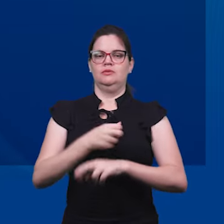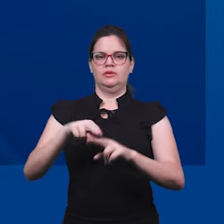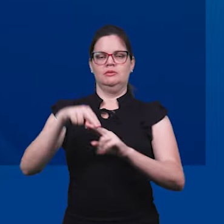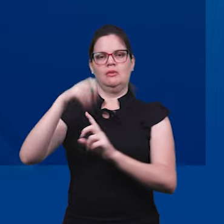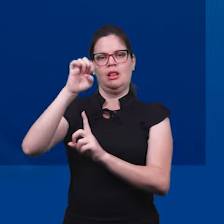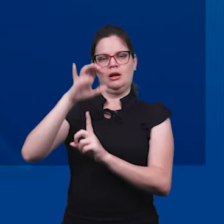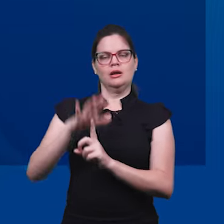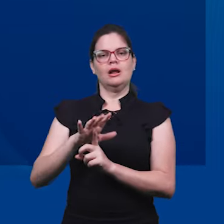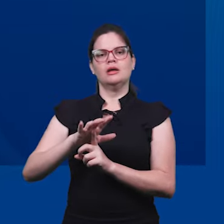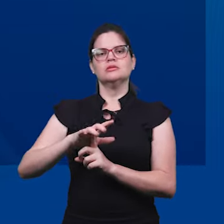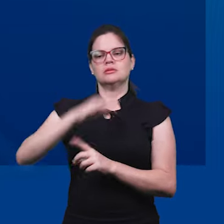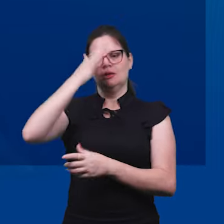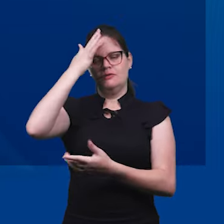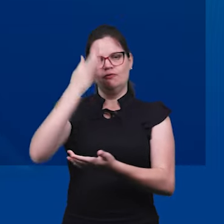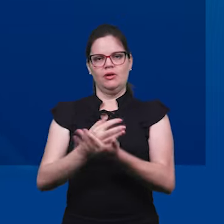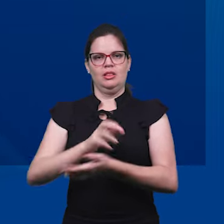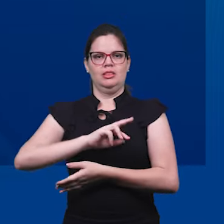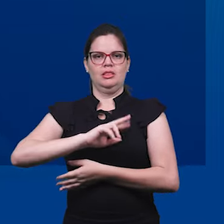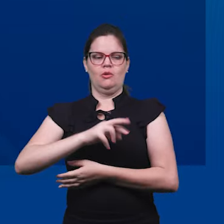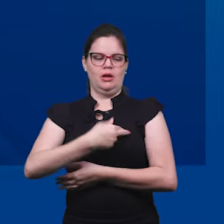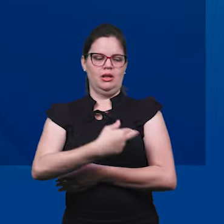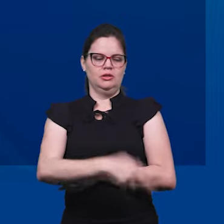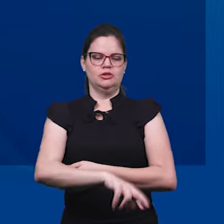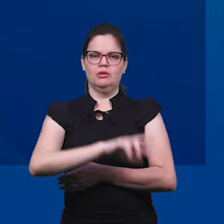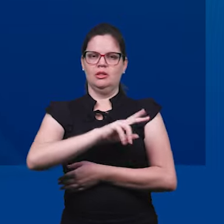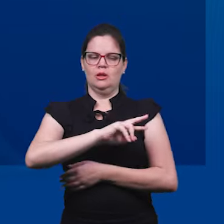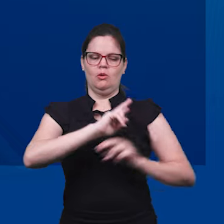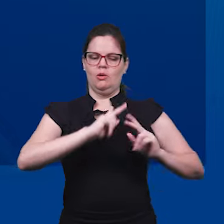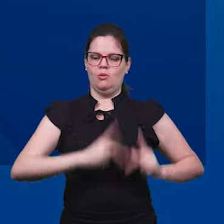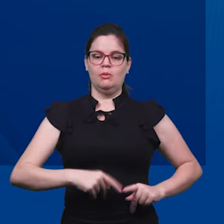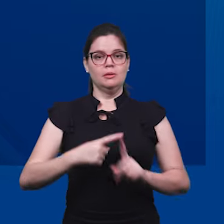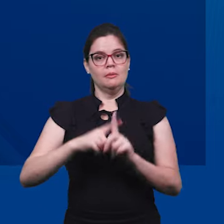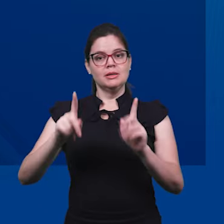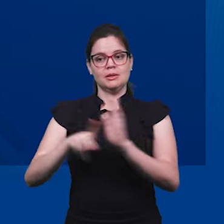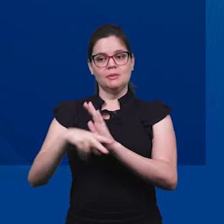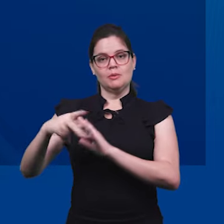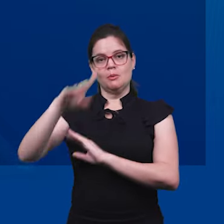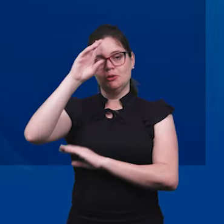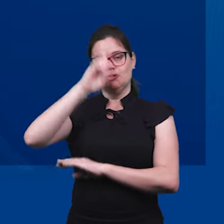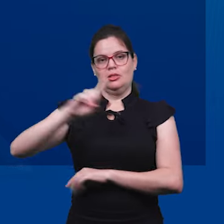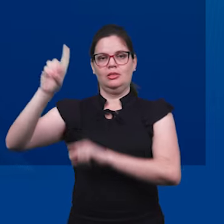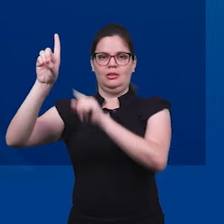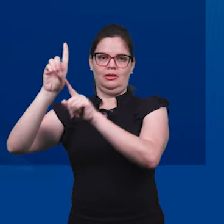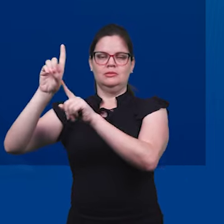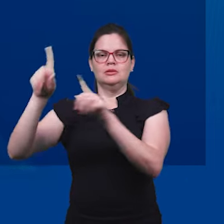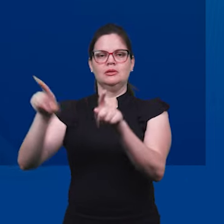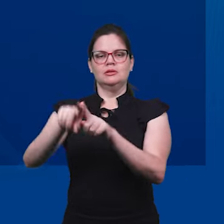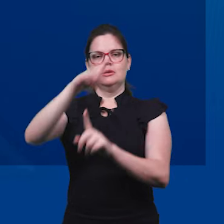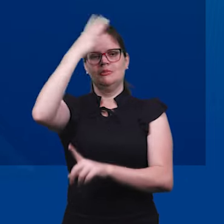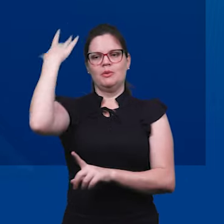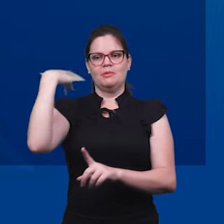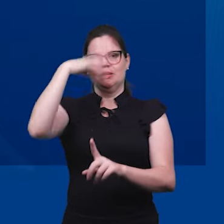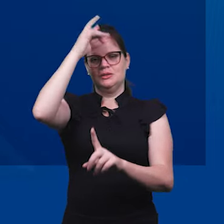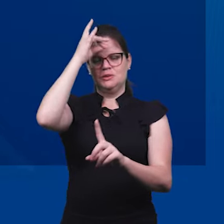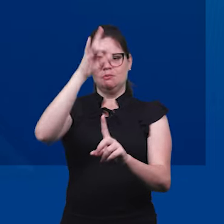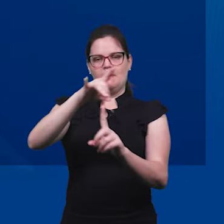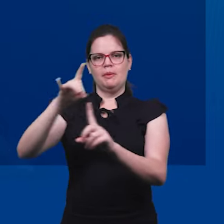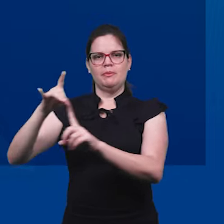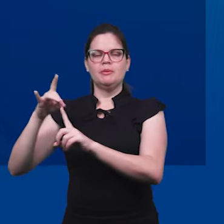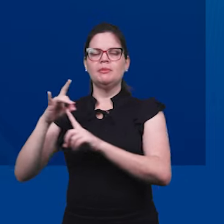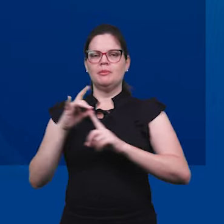fé, que não vem do homem nem da religião, mas vem de Deus. E também ali o batismo com o